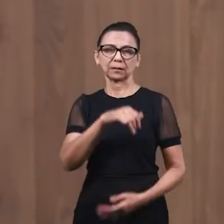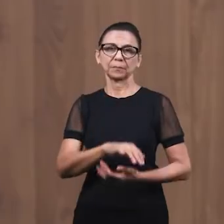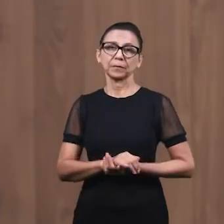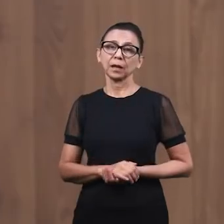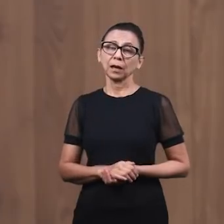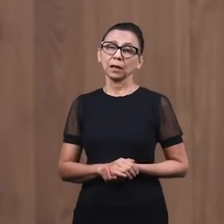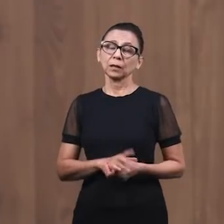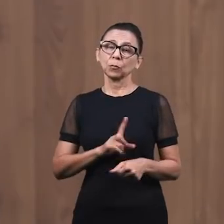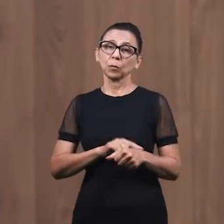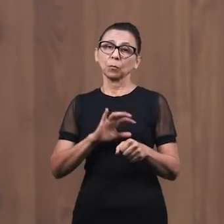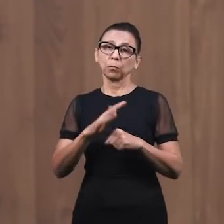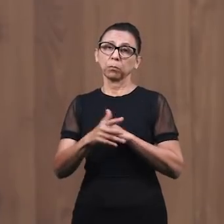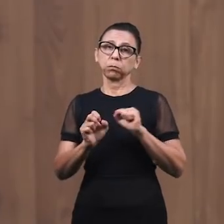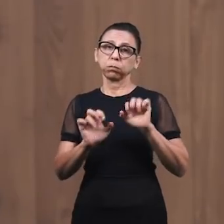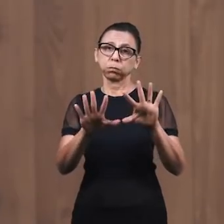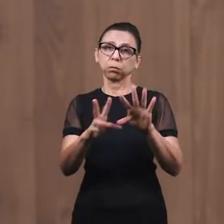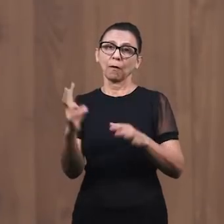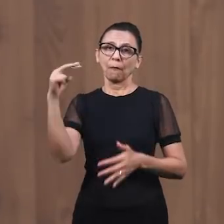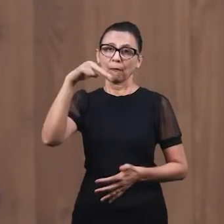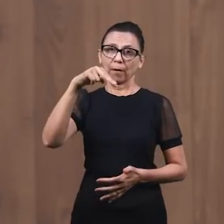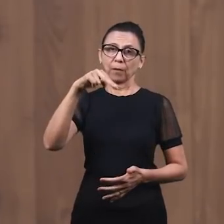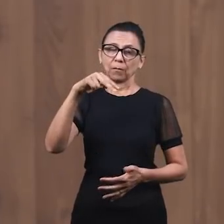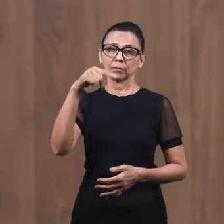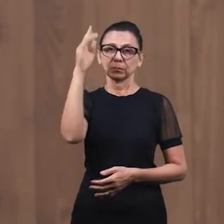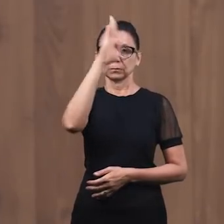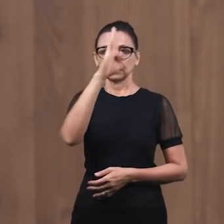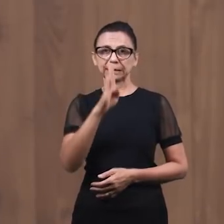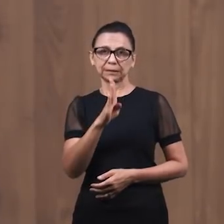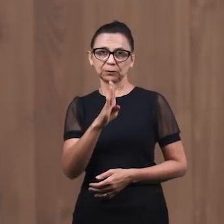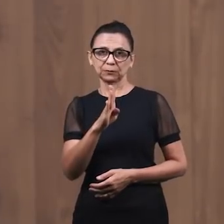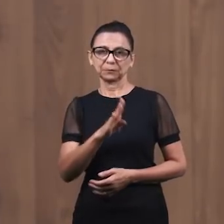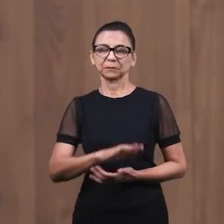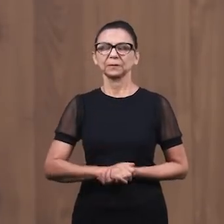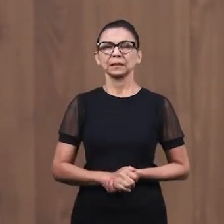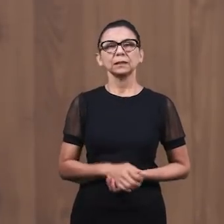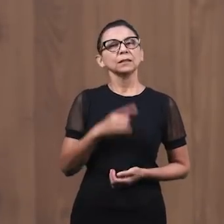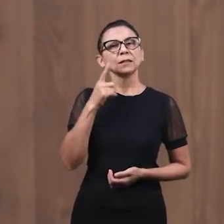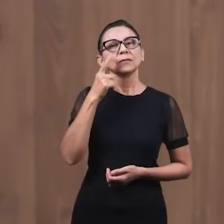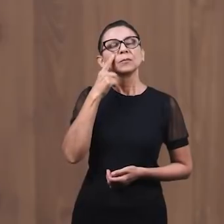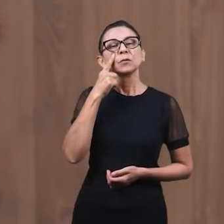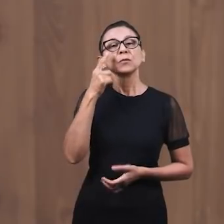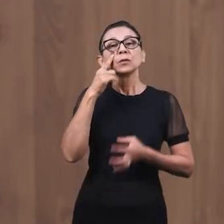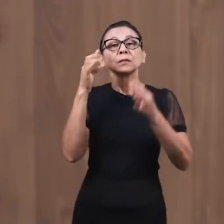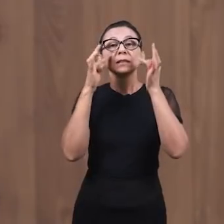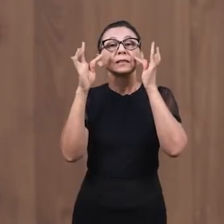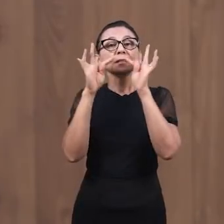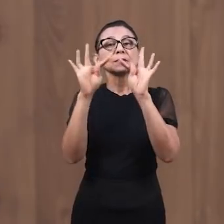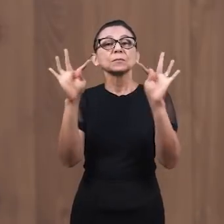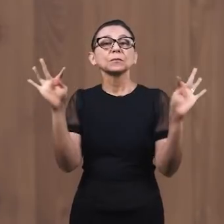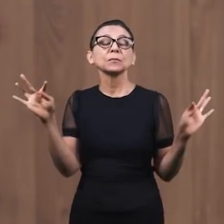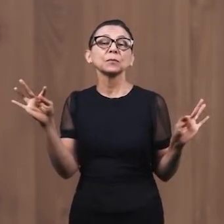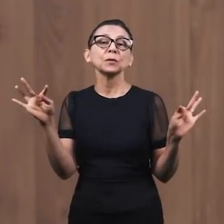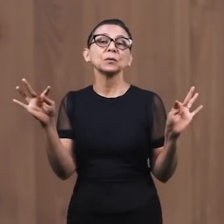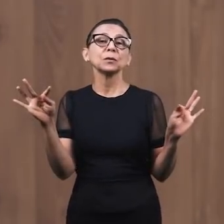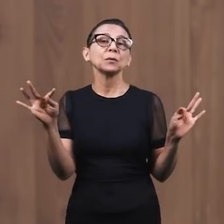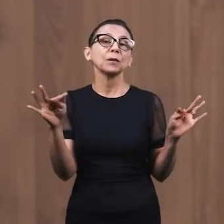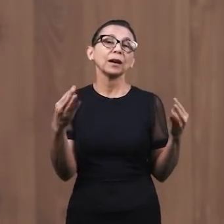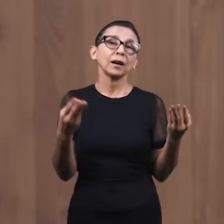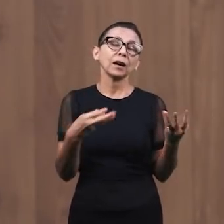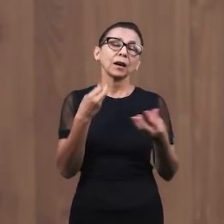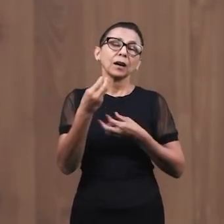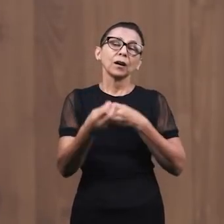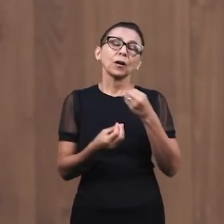do momento de pandemia. Ele se encontra no Brasil. E ele vai nos dar um excelente testemunho a respeito